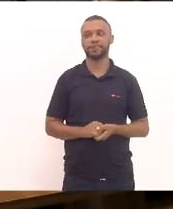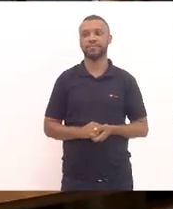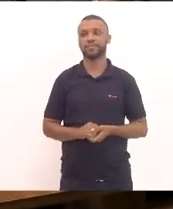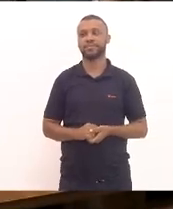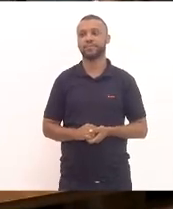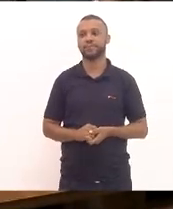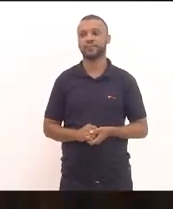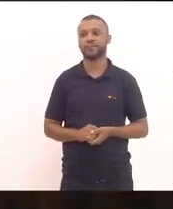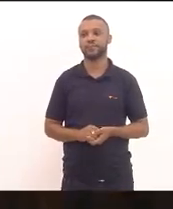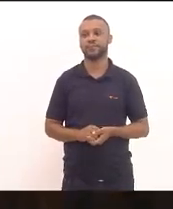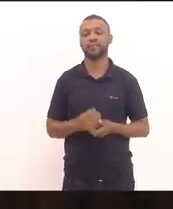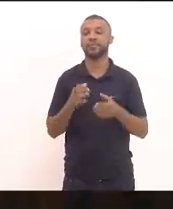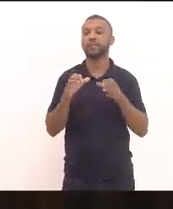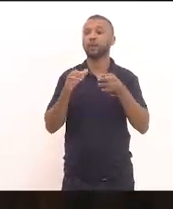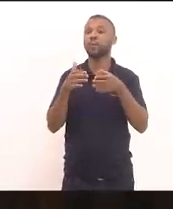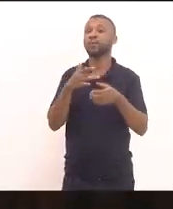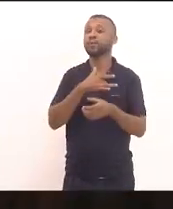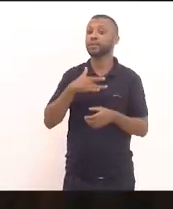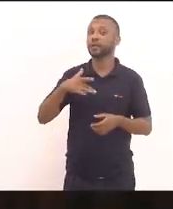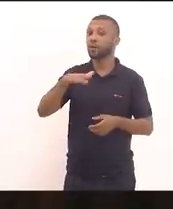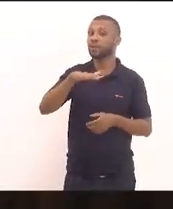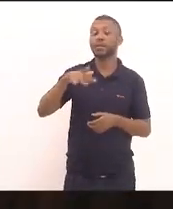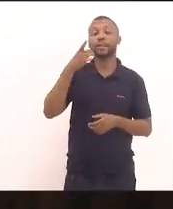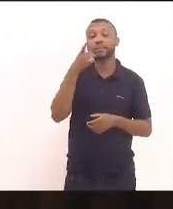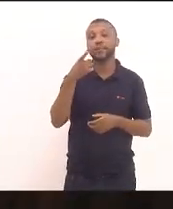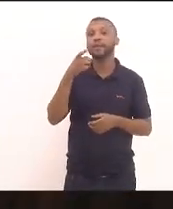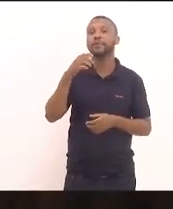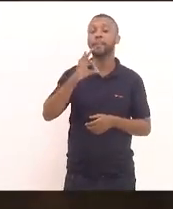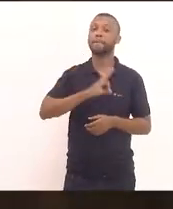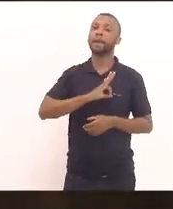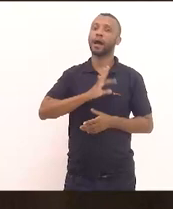Pela Comissão de Saúde, a deputada Marta